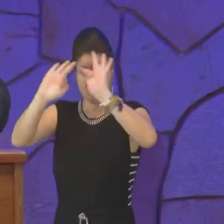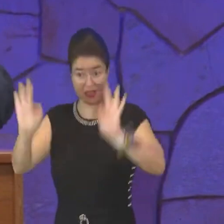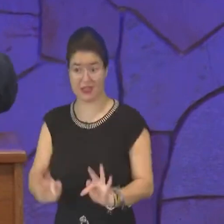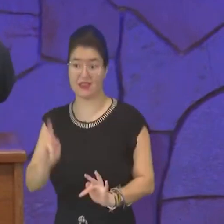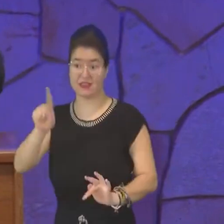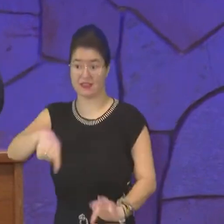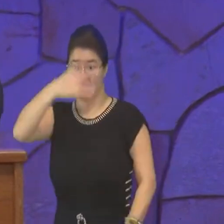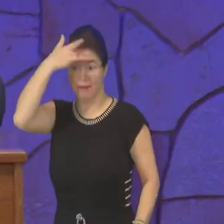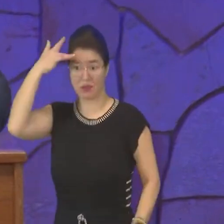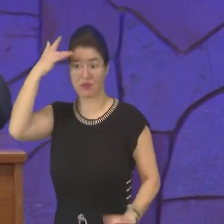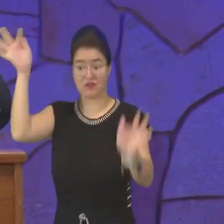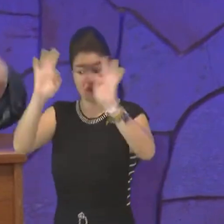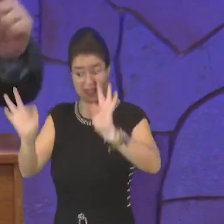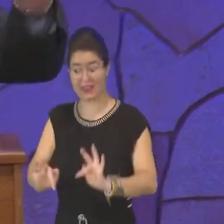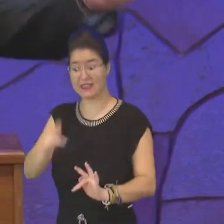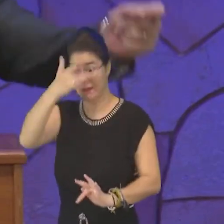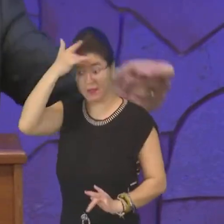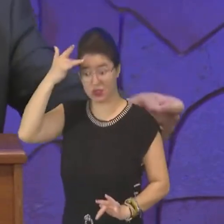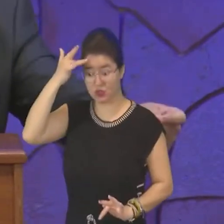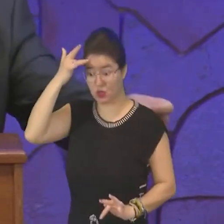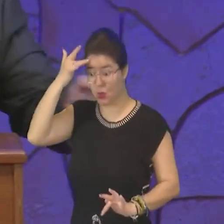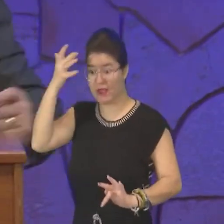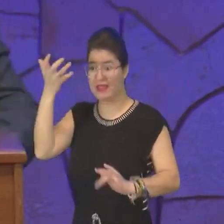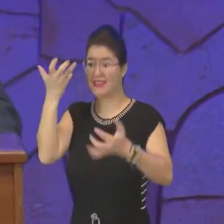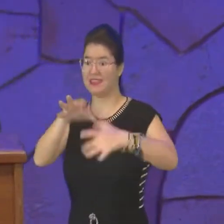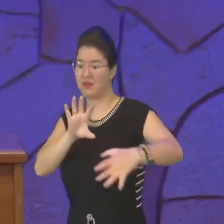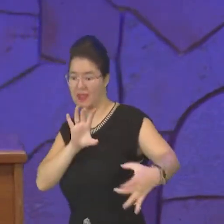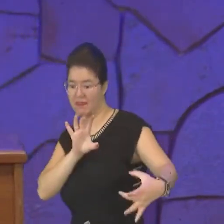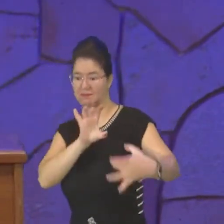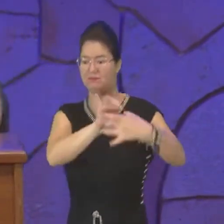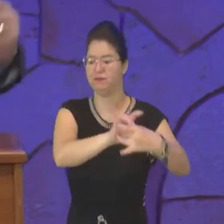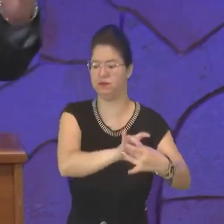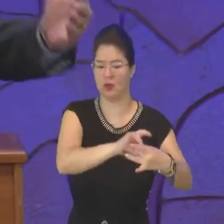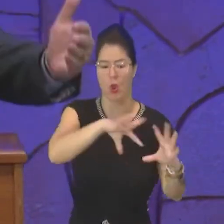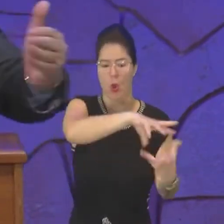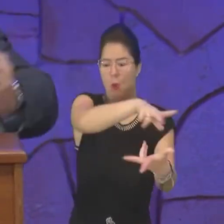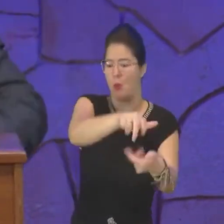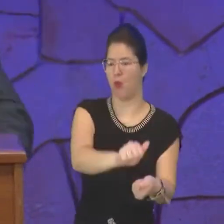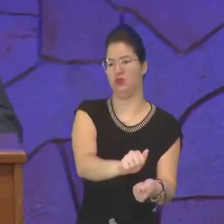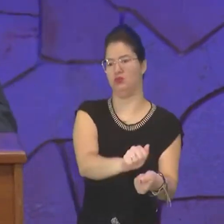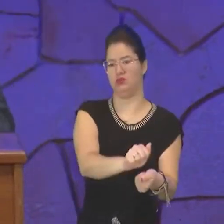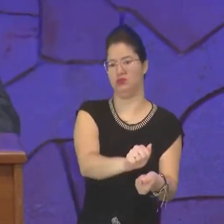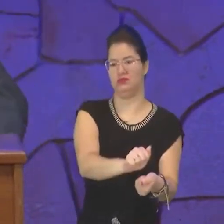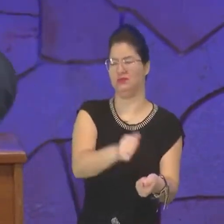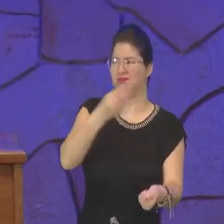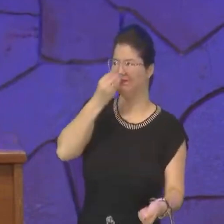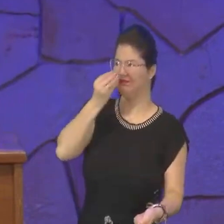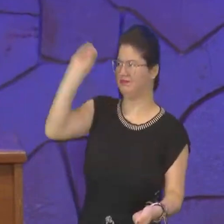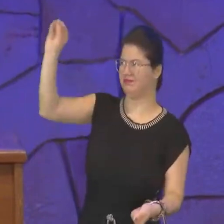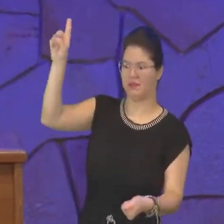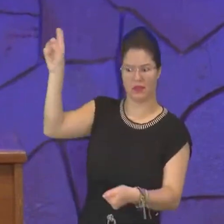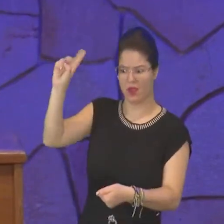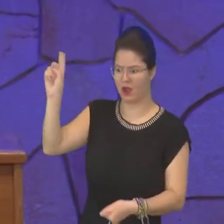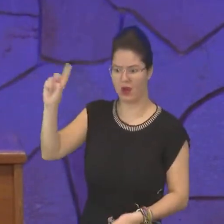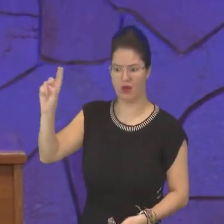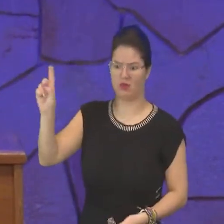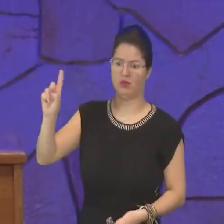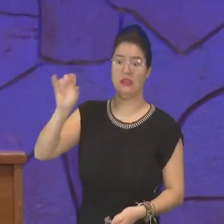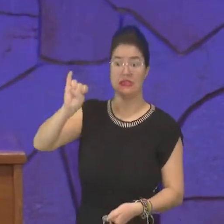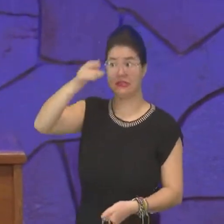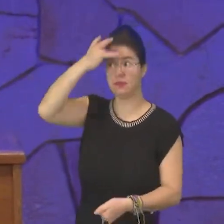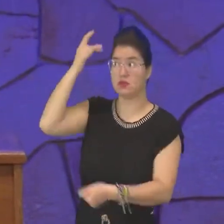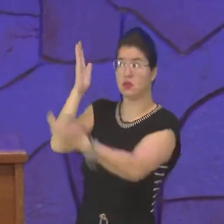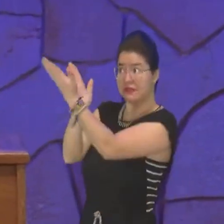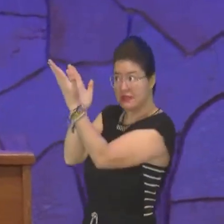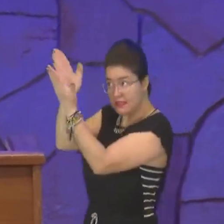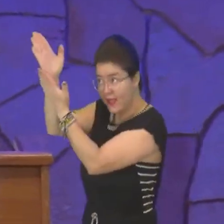Bem-aventurado o homem, feliz o homem que não se associa com isso, com esse tipo de pessoa. Não que você seja melhor do que essas